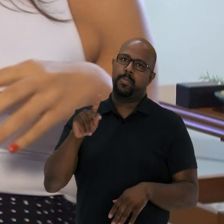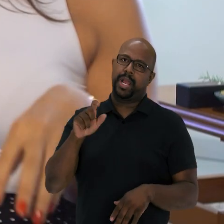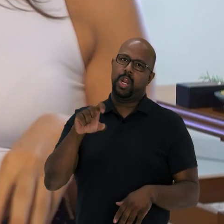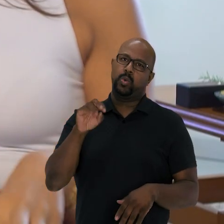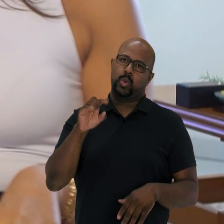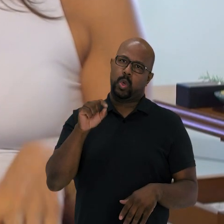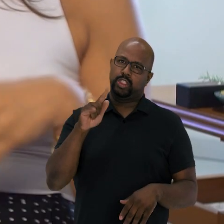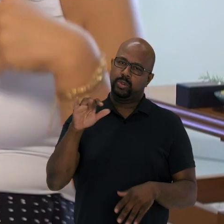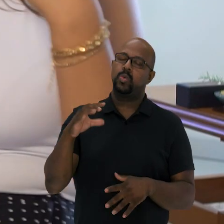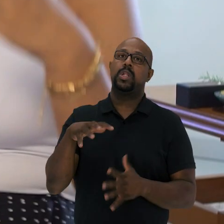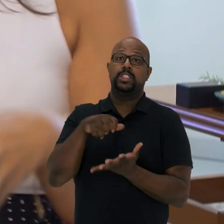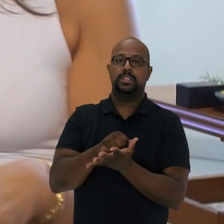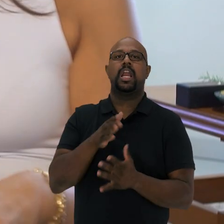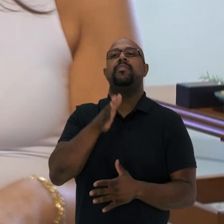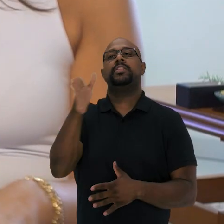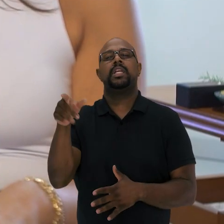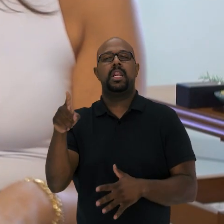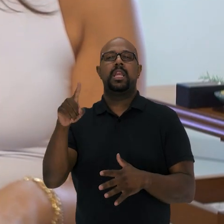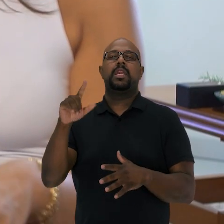né, registros da viagem dele ao